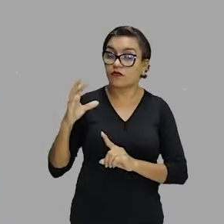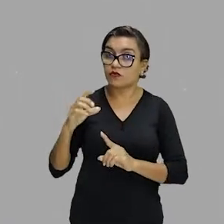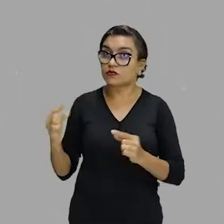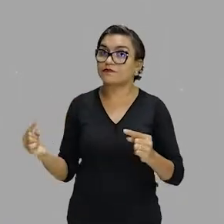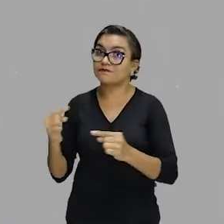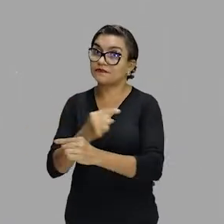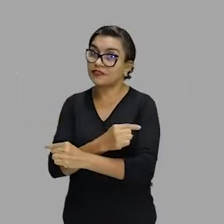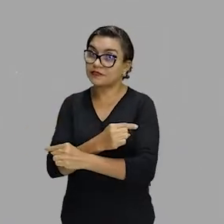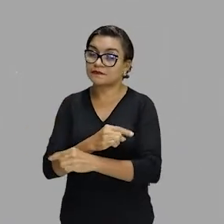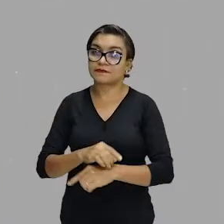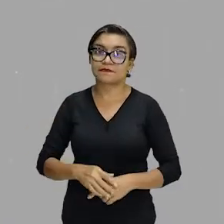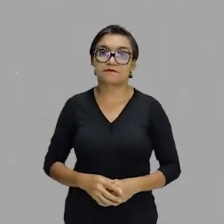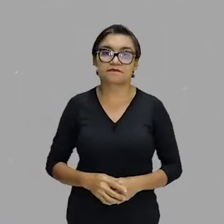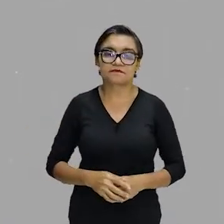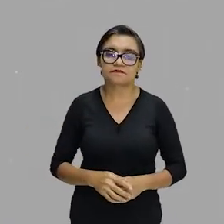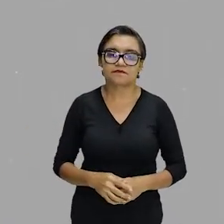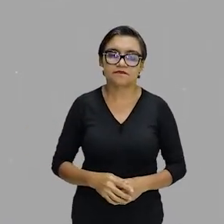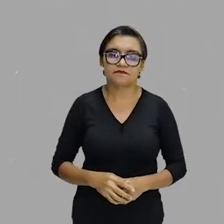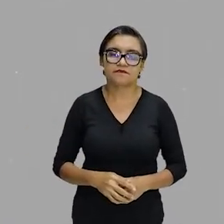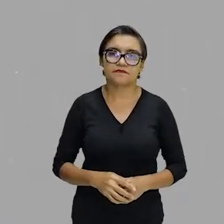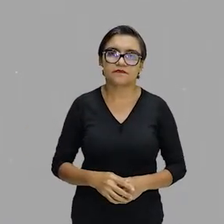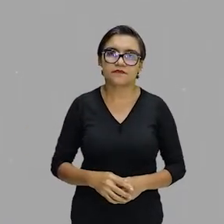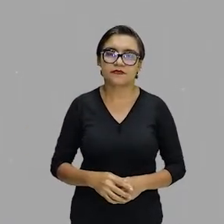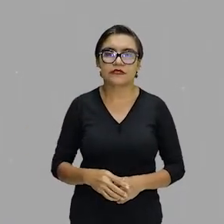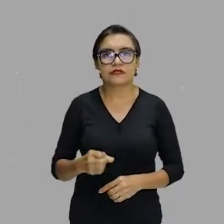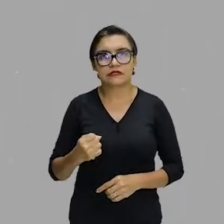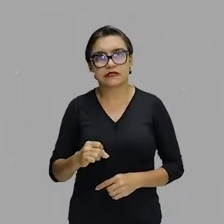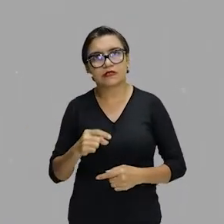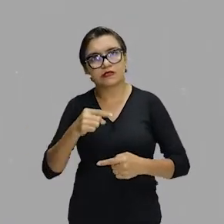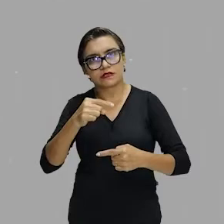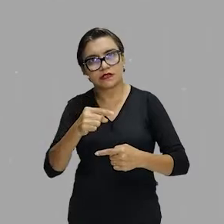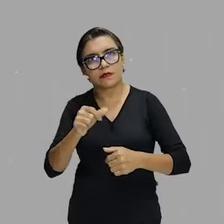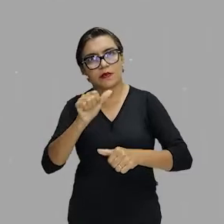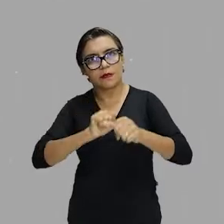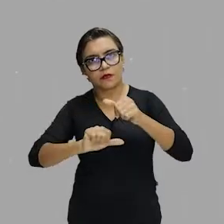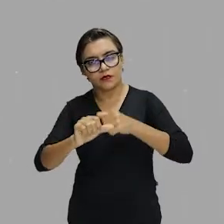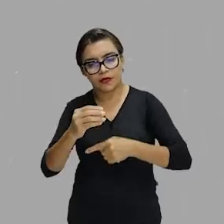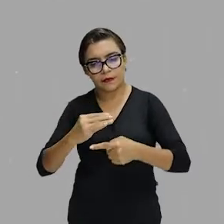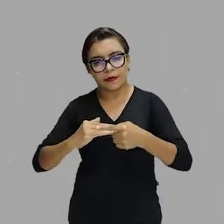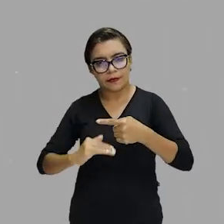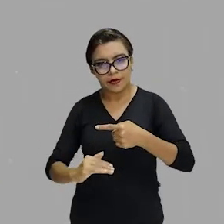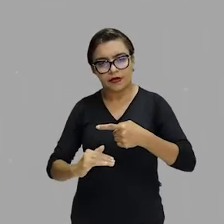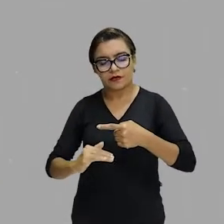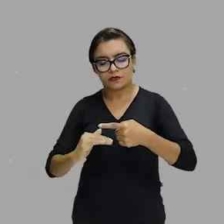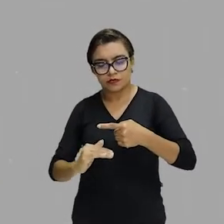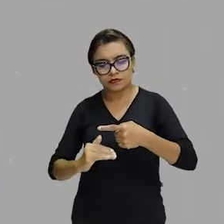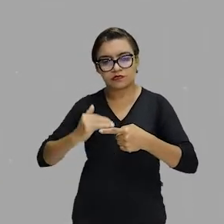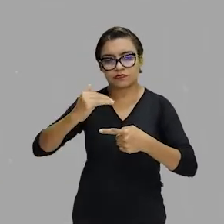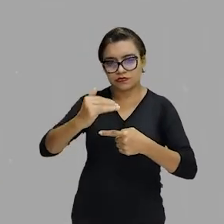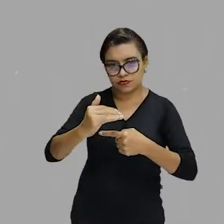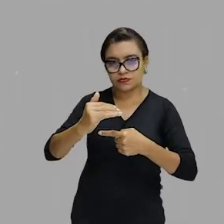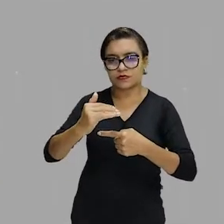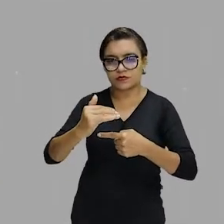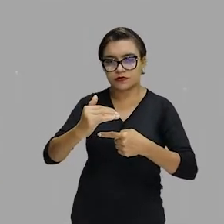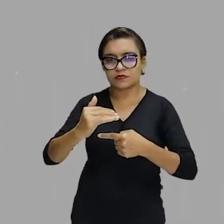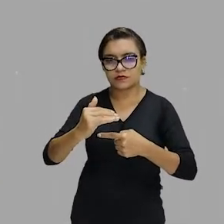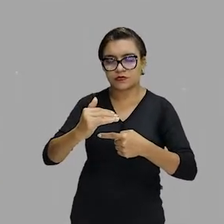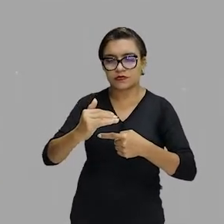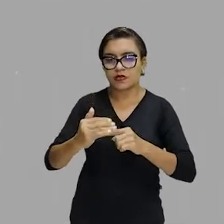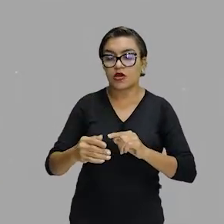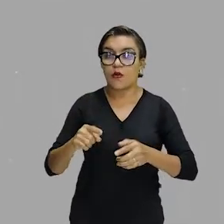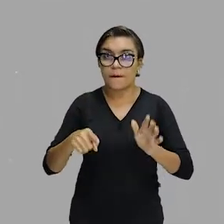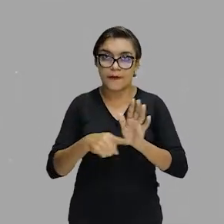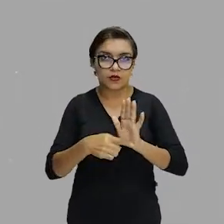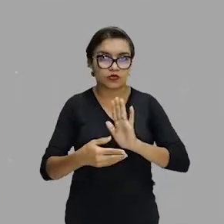Inverte. Então, quem está em cima foi para baixo, quem está embaixo foi para cima. Ficou 2 dividido por 1, eu só tirei o sinalzinho